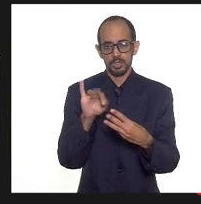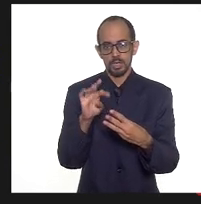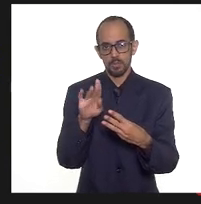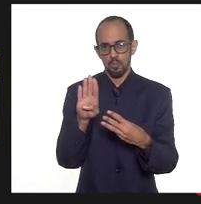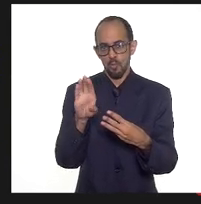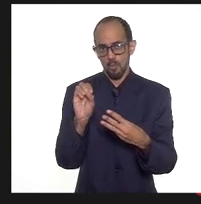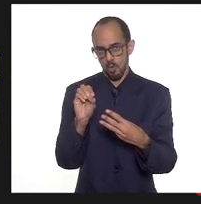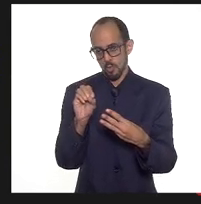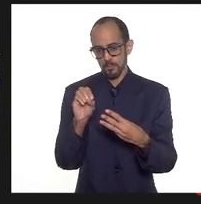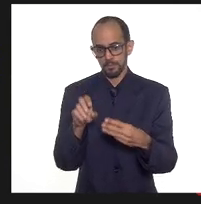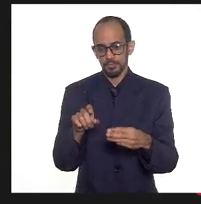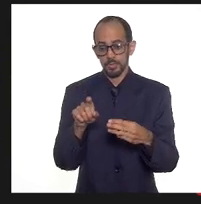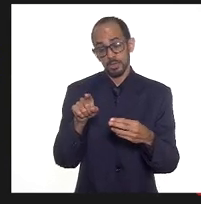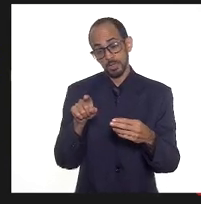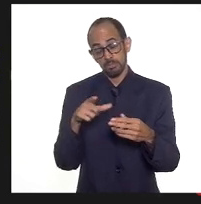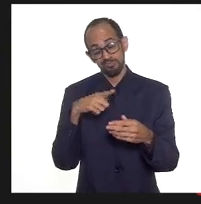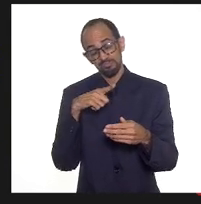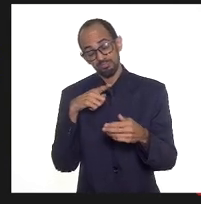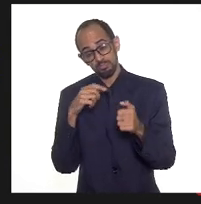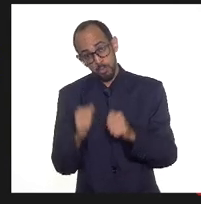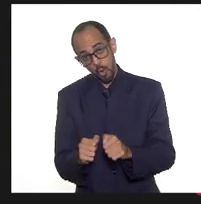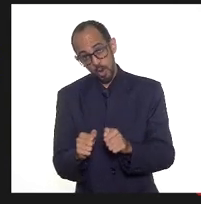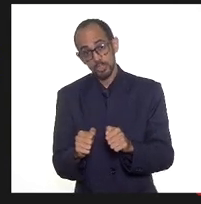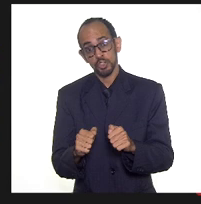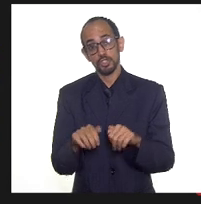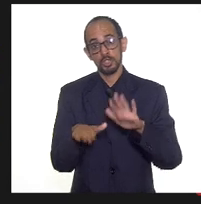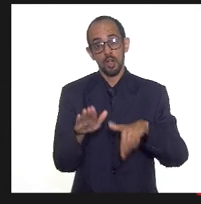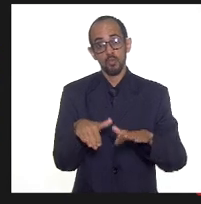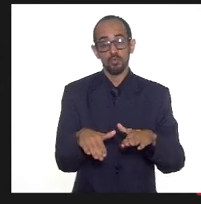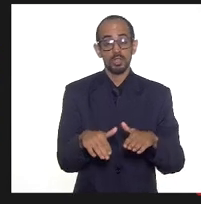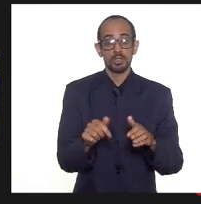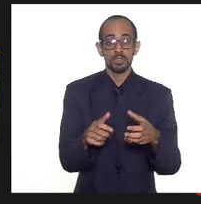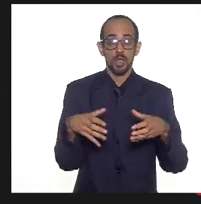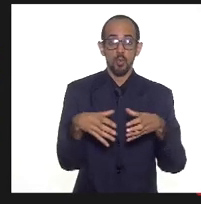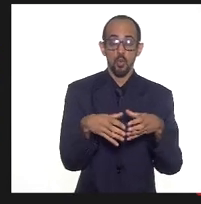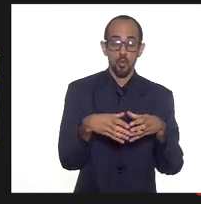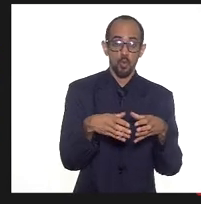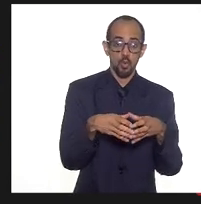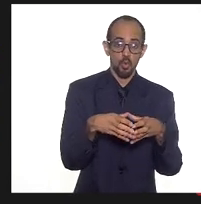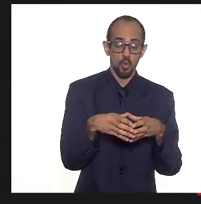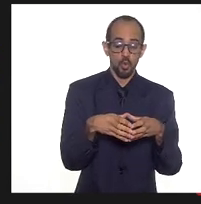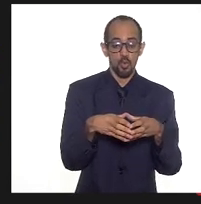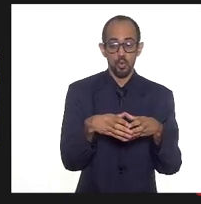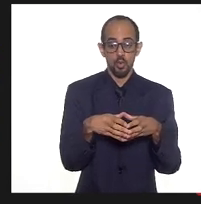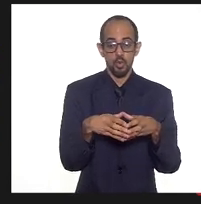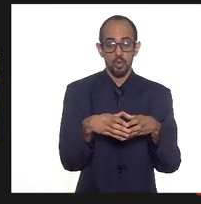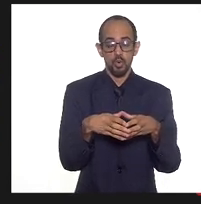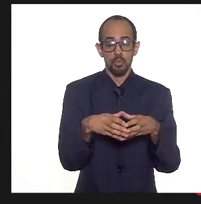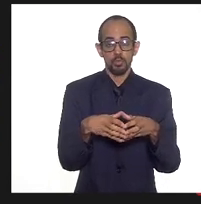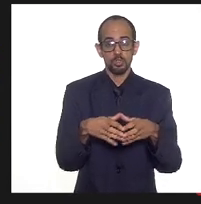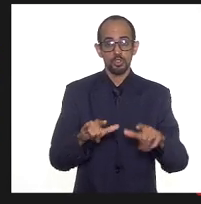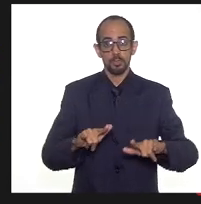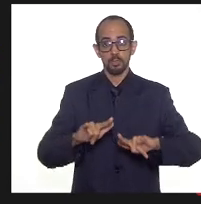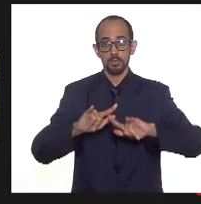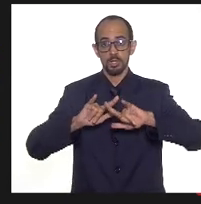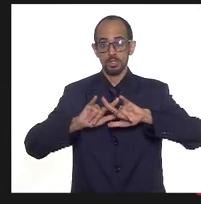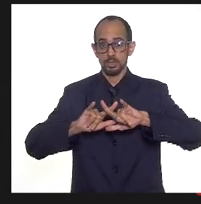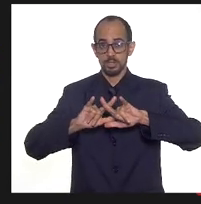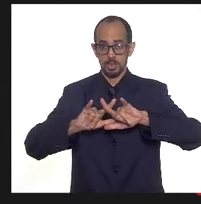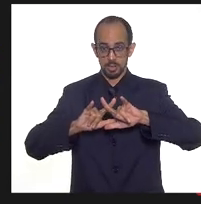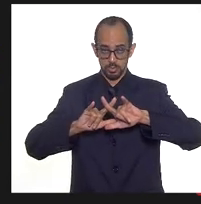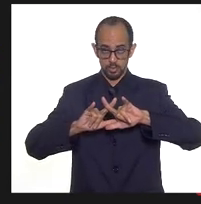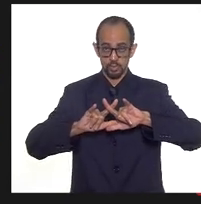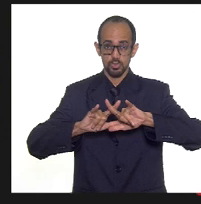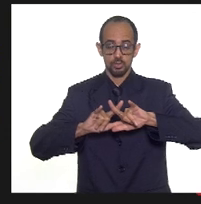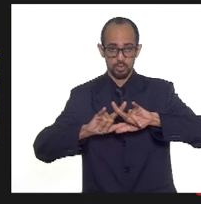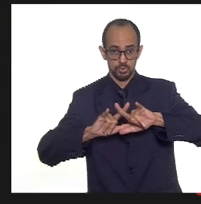representar uma ligação com os grupos, né, de milicianos